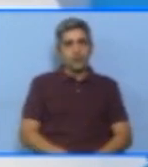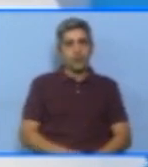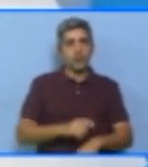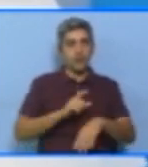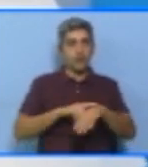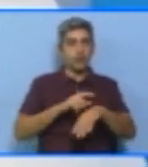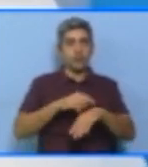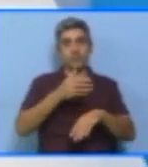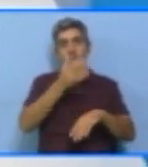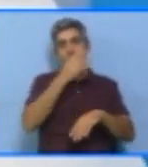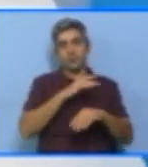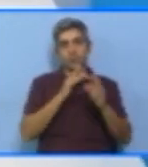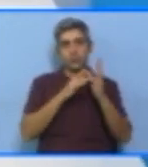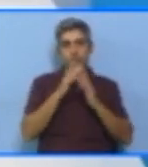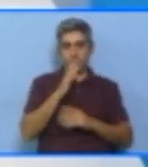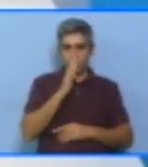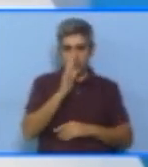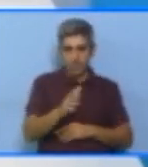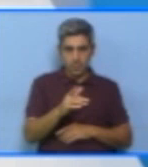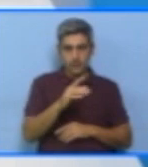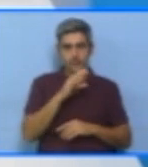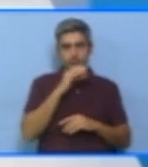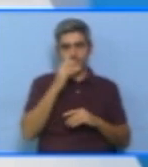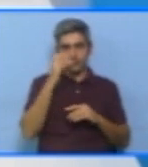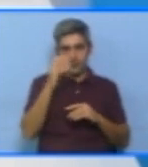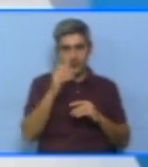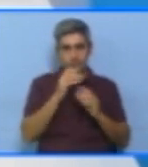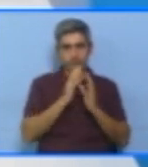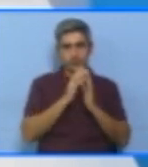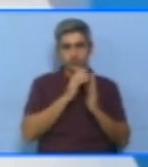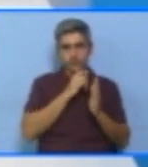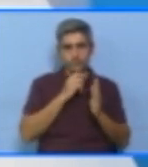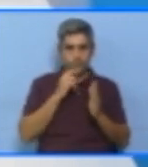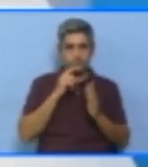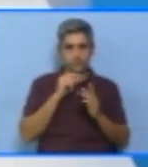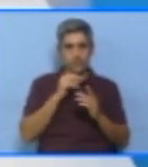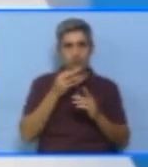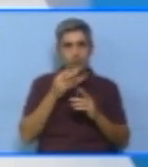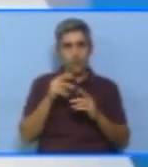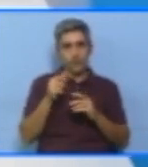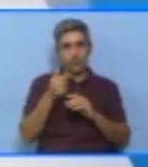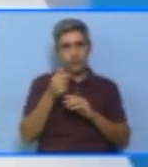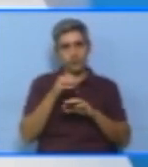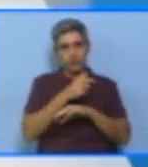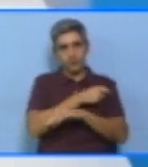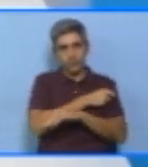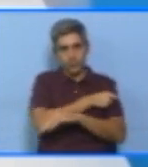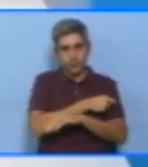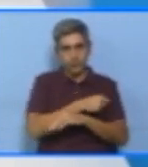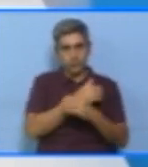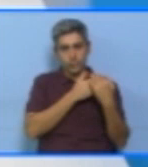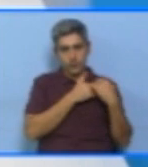Naquele tempo disse Jesus aos príncipes dos sacerdotes e aos anciãos do povo: Que vos